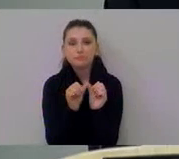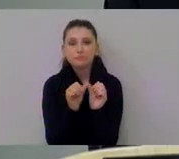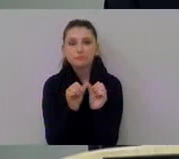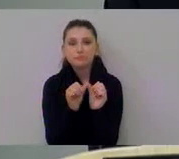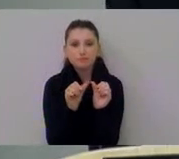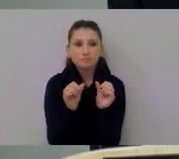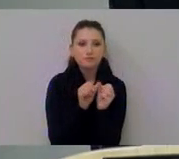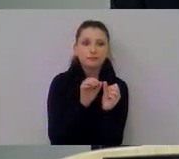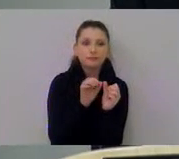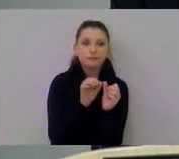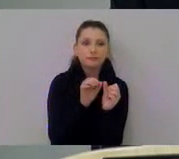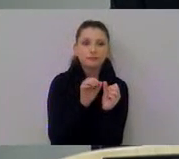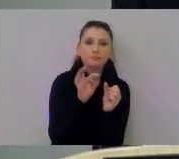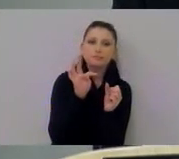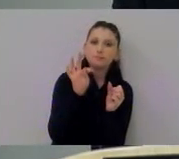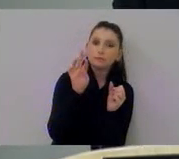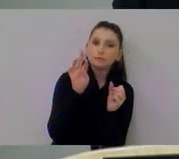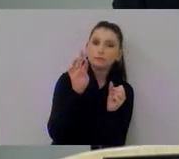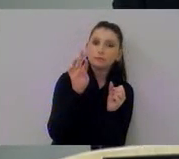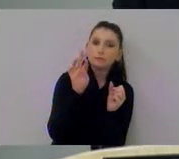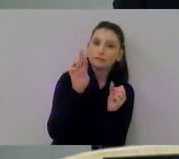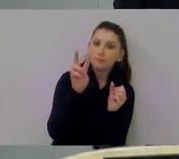alemão